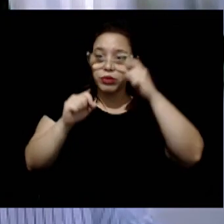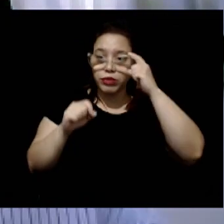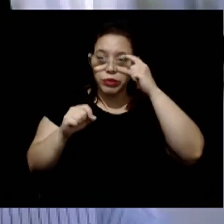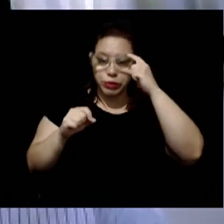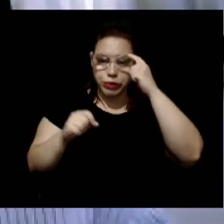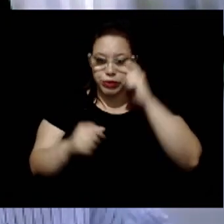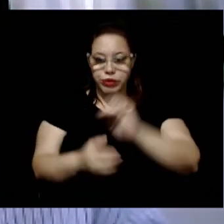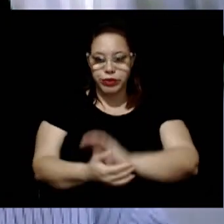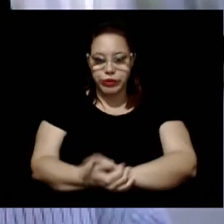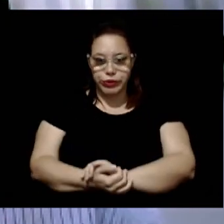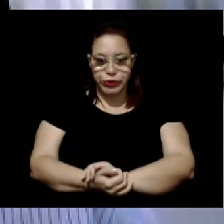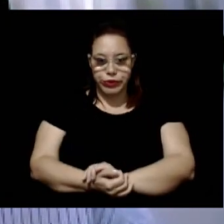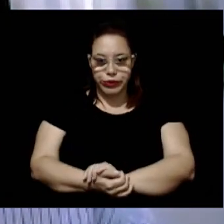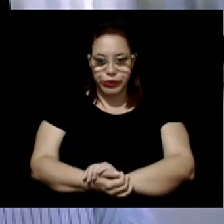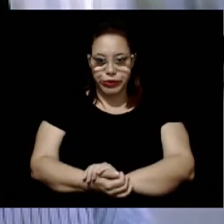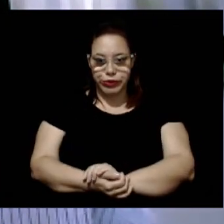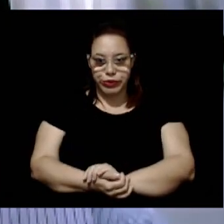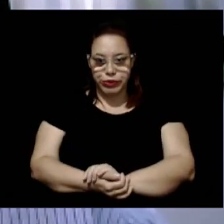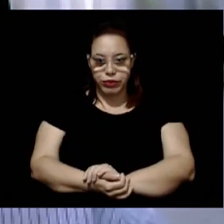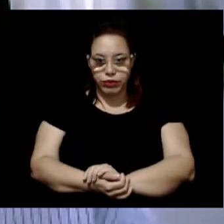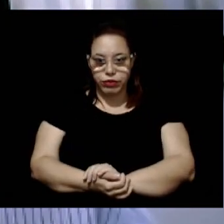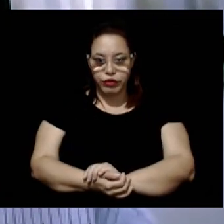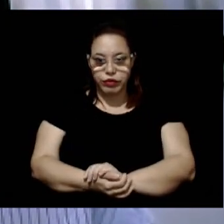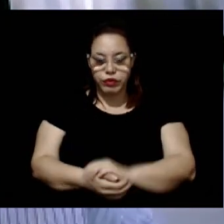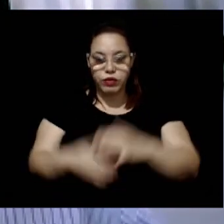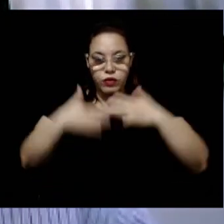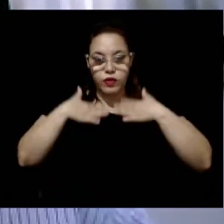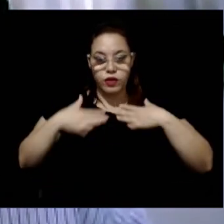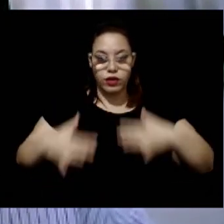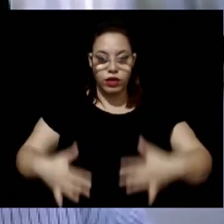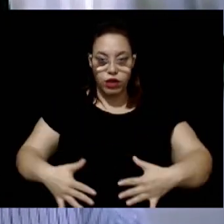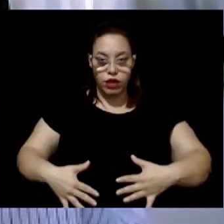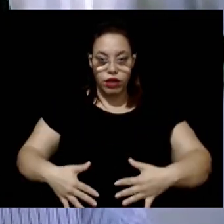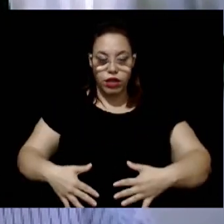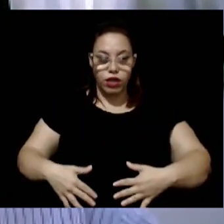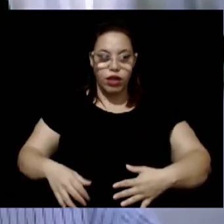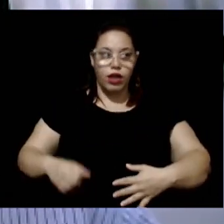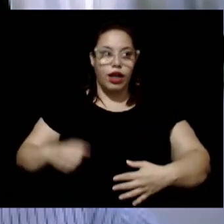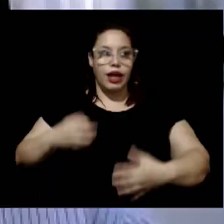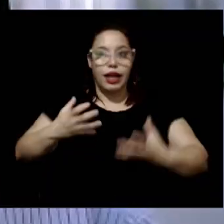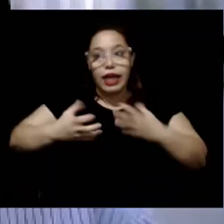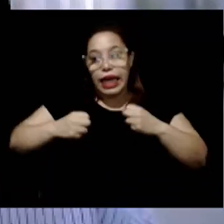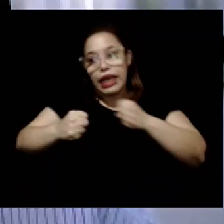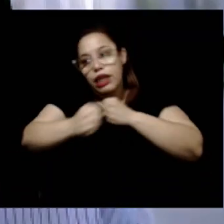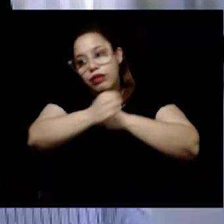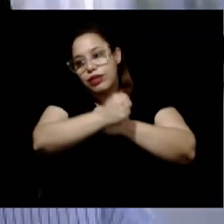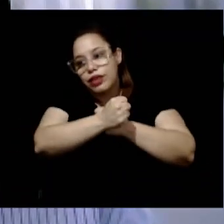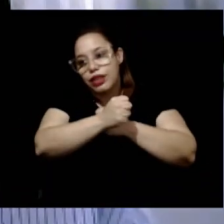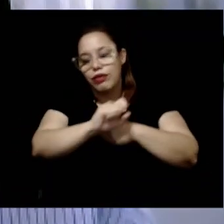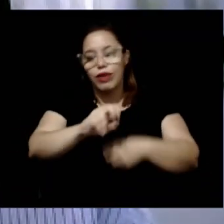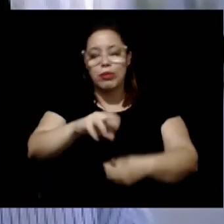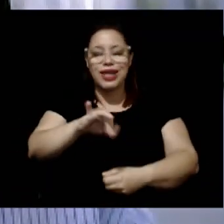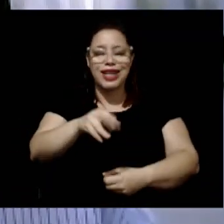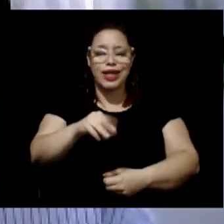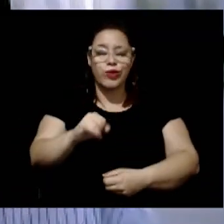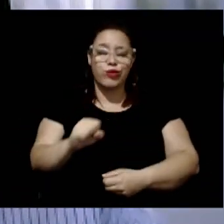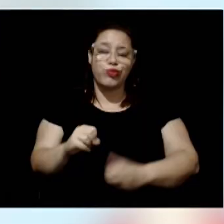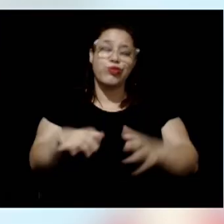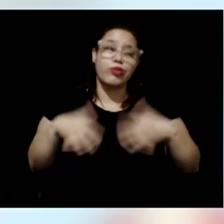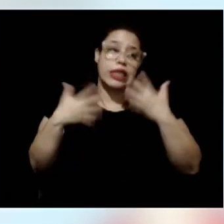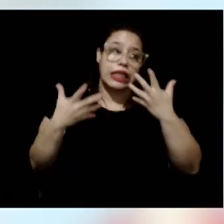o sistema, em vez de defender, acaba gerando alguma lesão, gerando inflamação. E que o